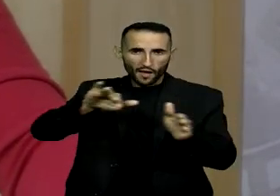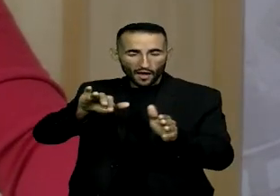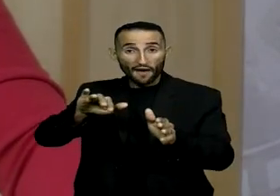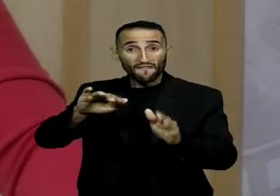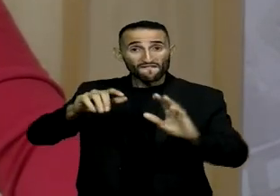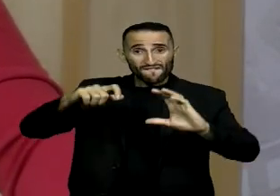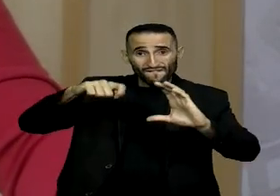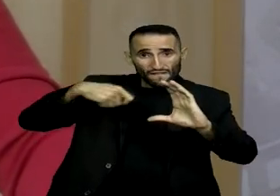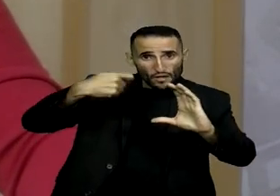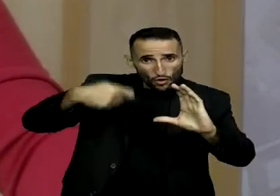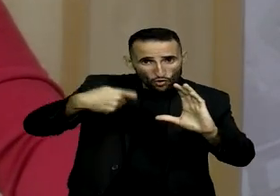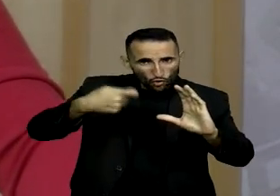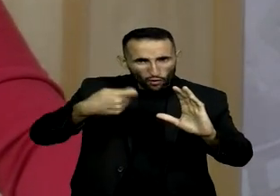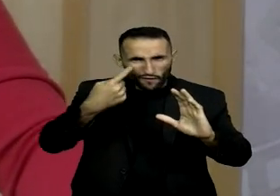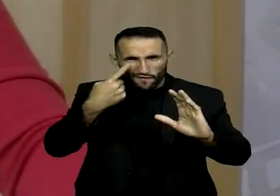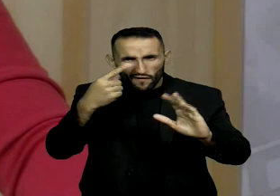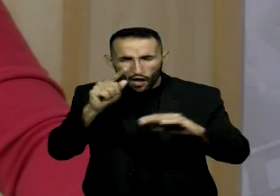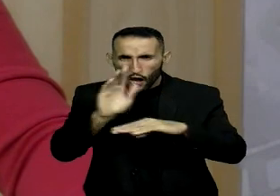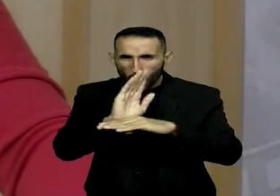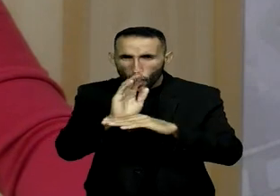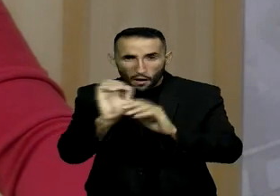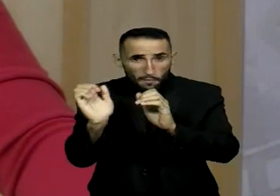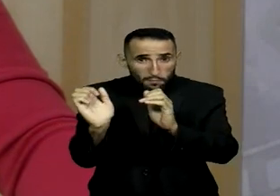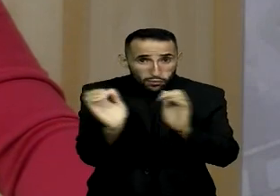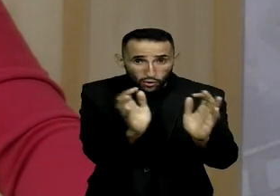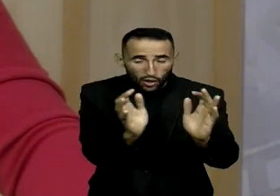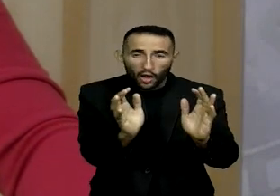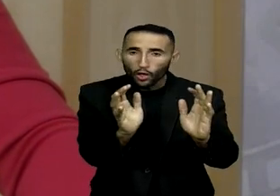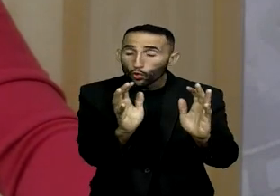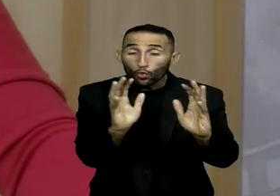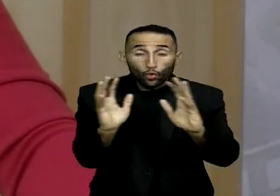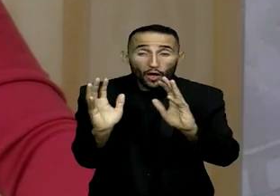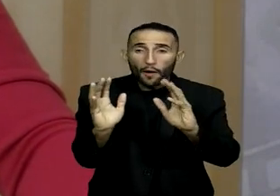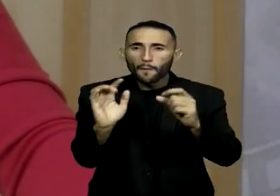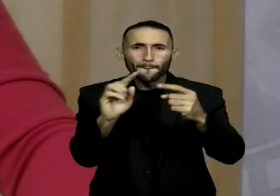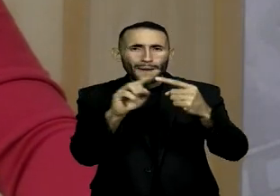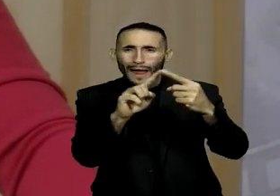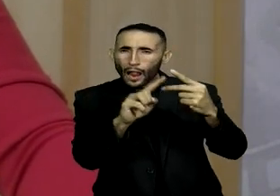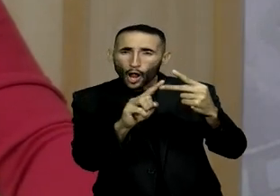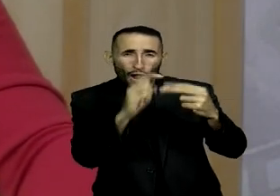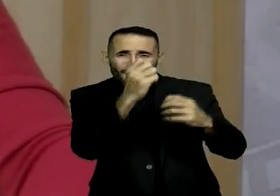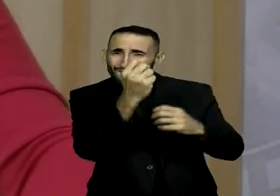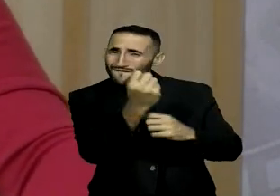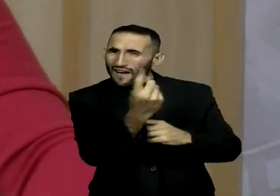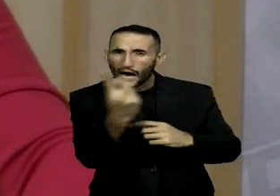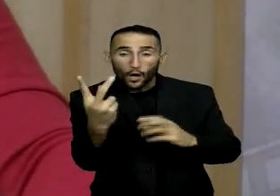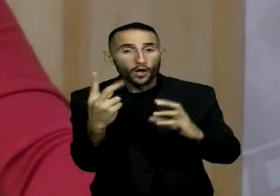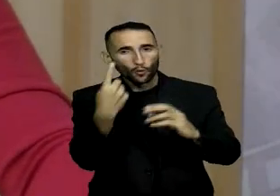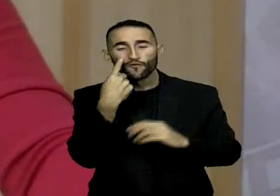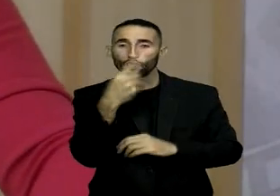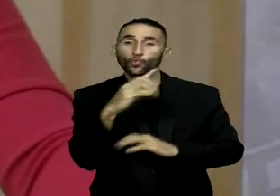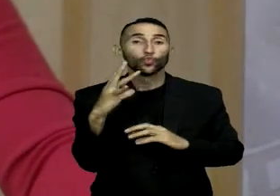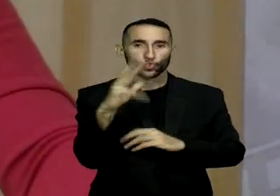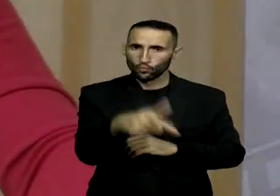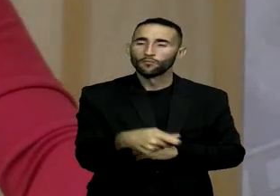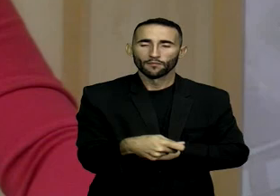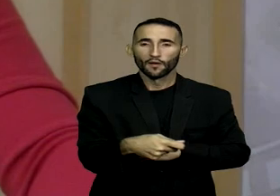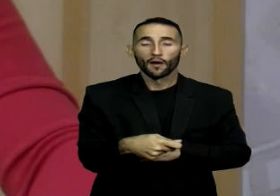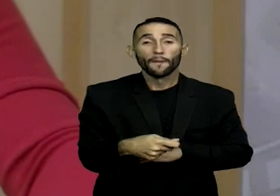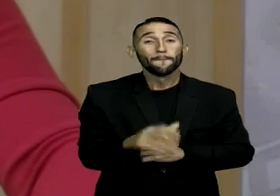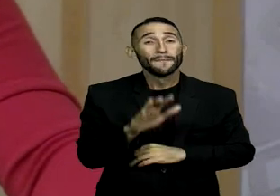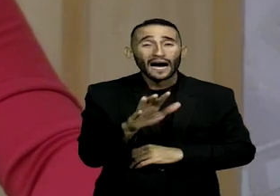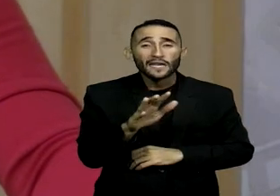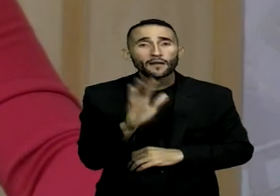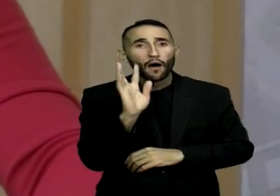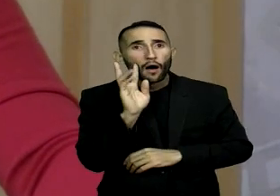É muito triste, é de despedaçar o coração, como que uma criança